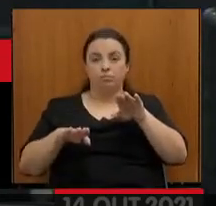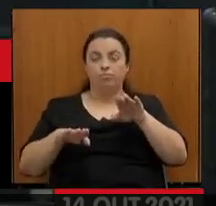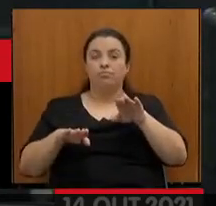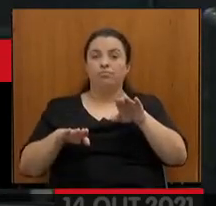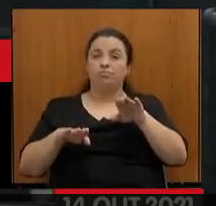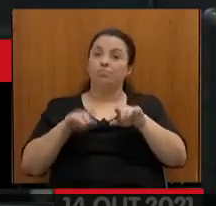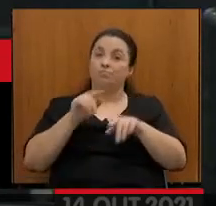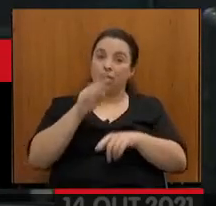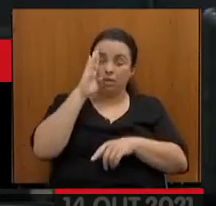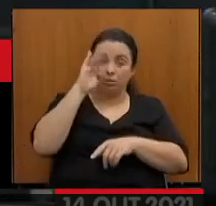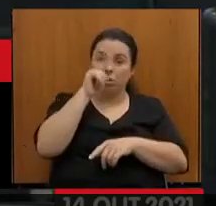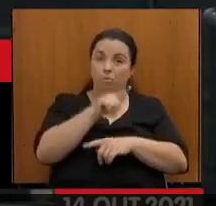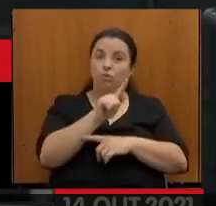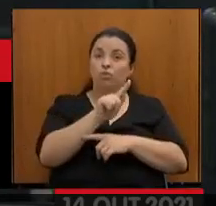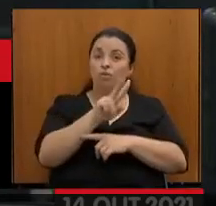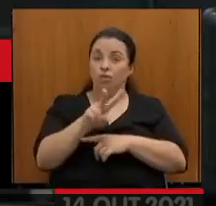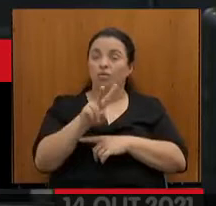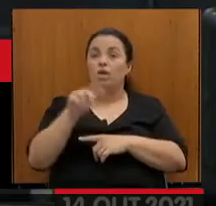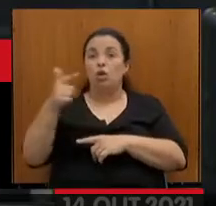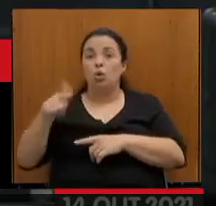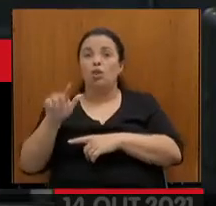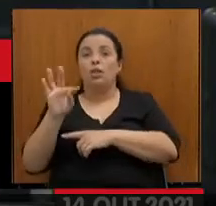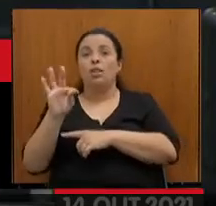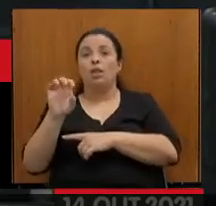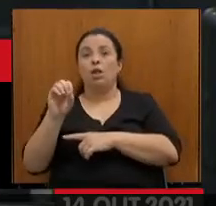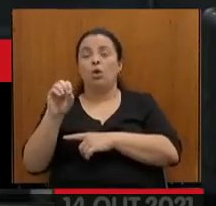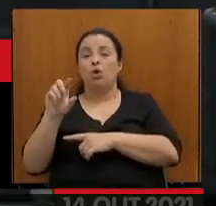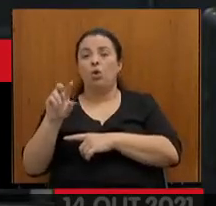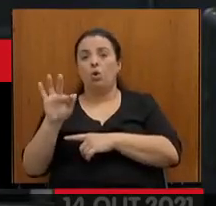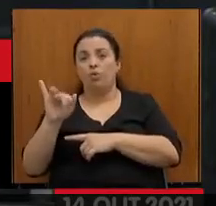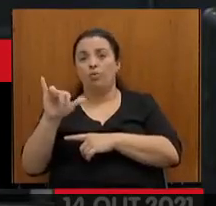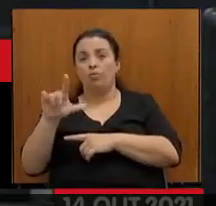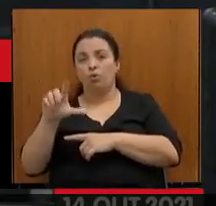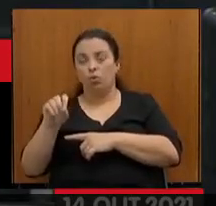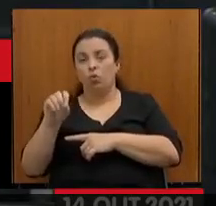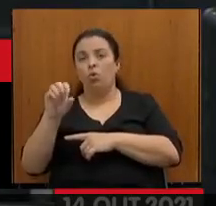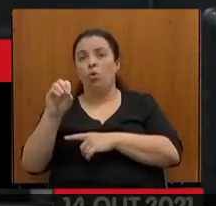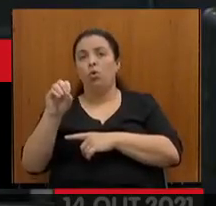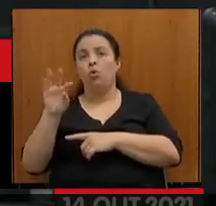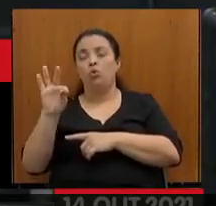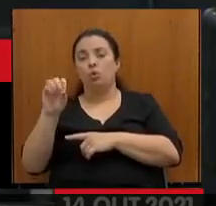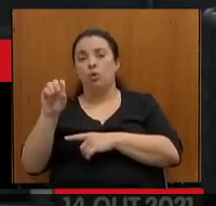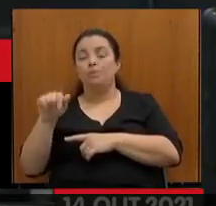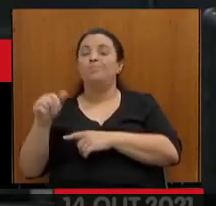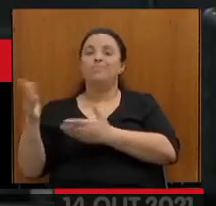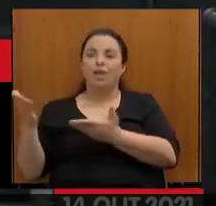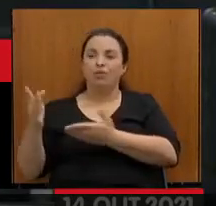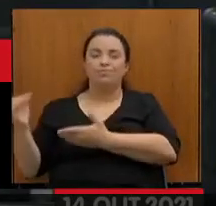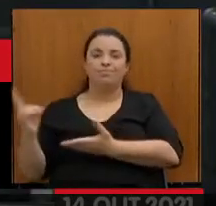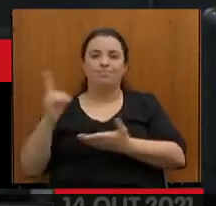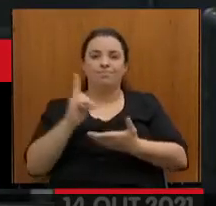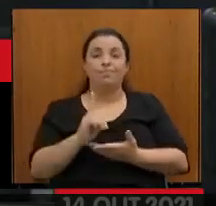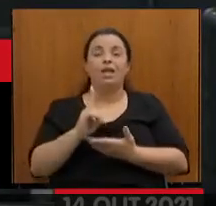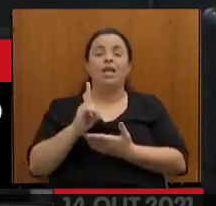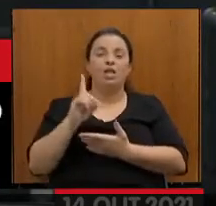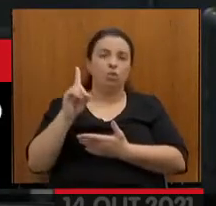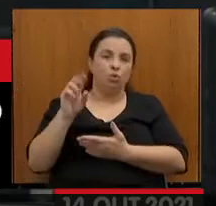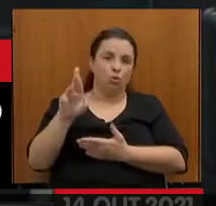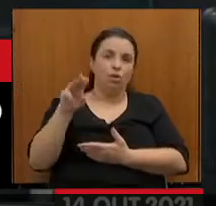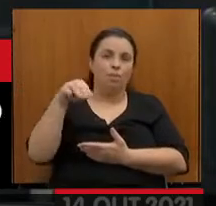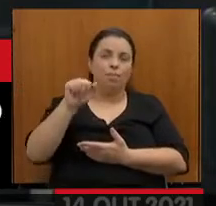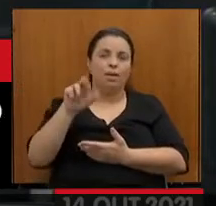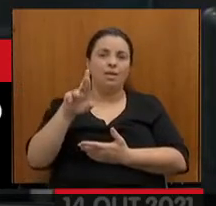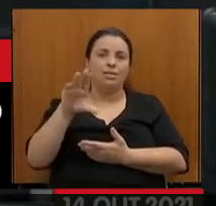Governador Valadares e Teófilo Otoni, né? E agora eu chamo a minha colega, doutora Marcela, para continuar a nossa